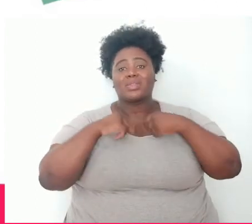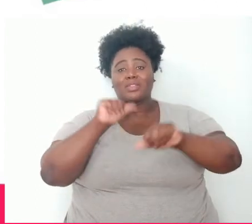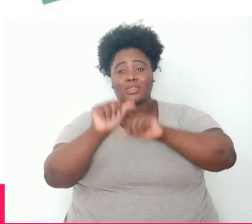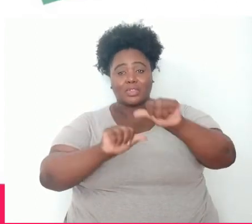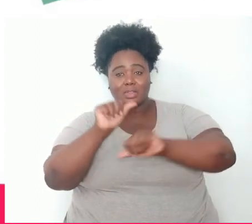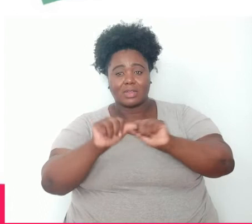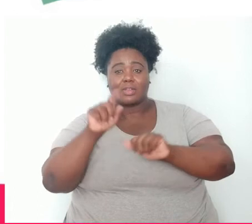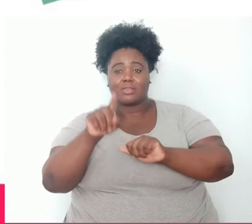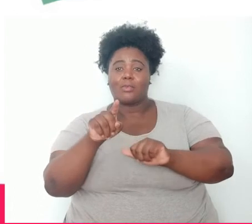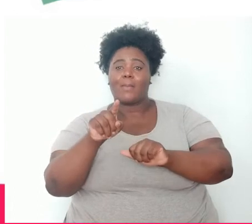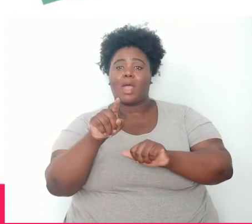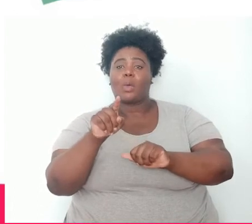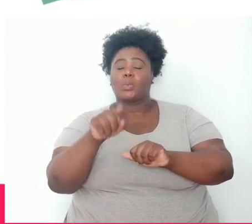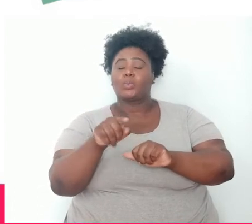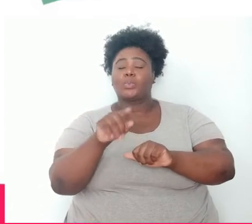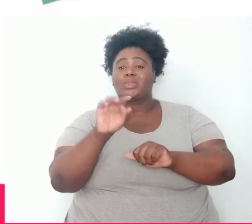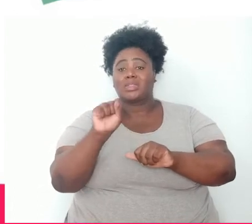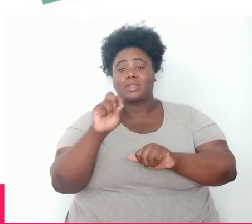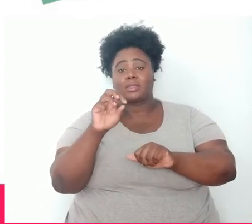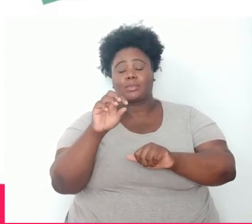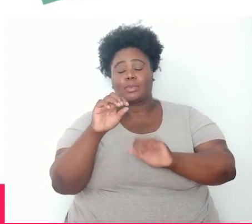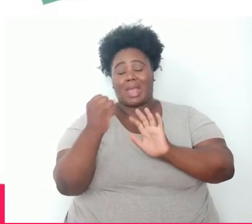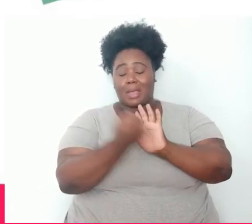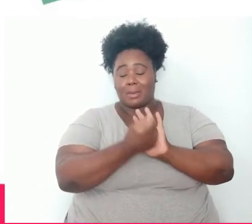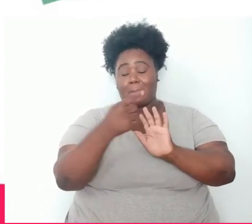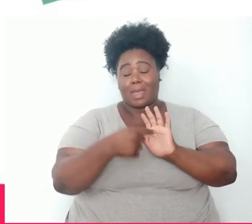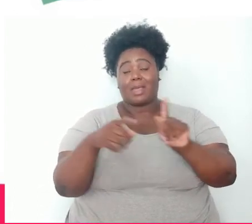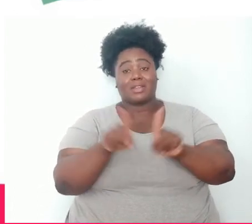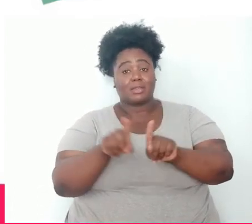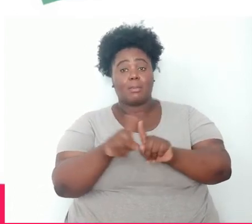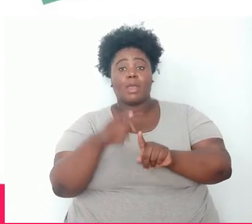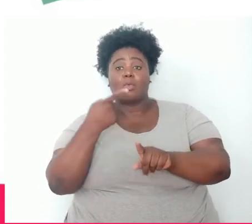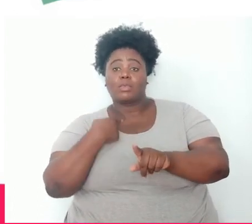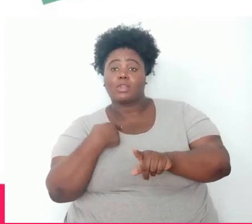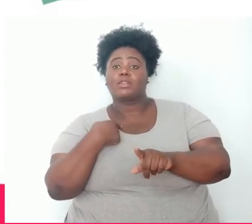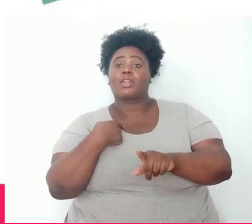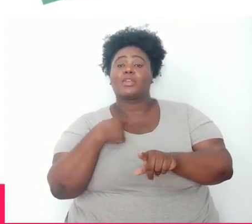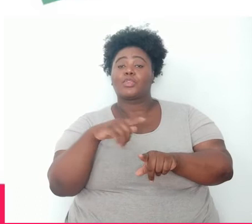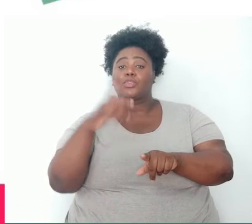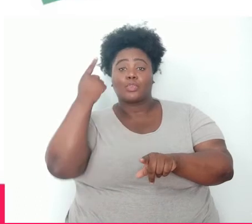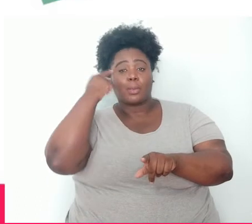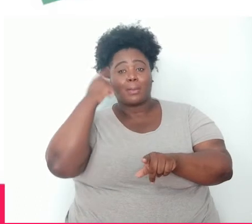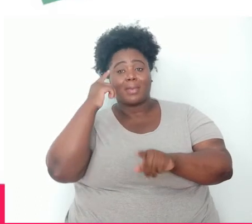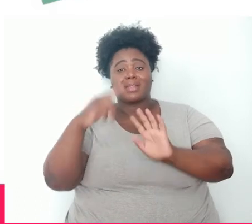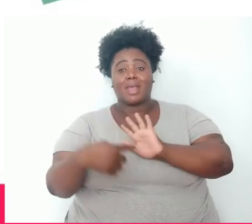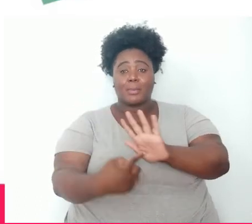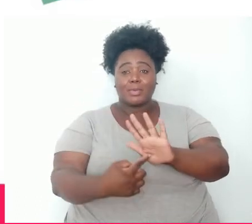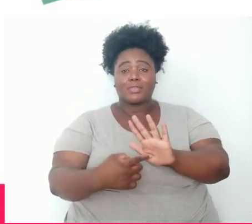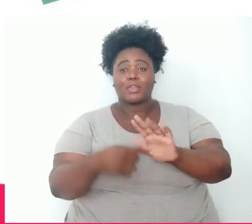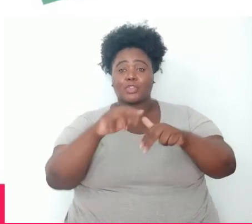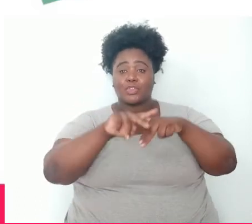esses estereótipos e também o desejo de pensar a performatividade de gênero de